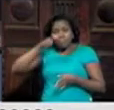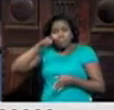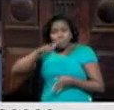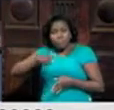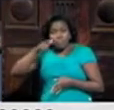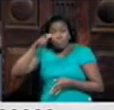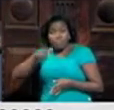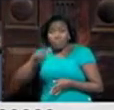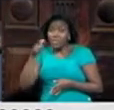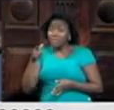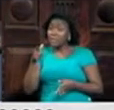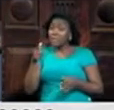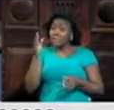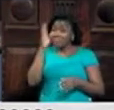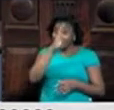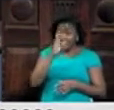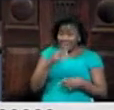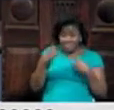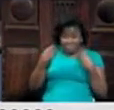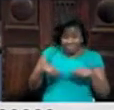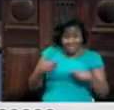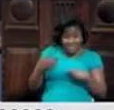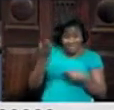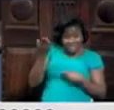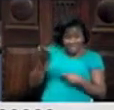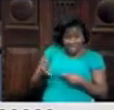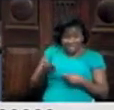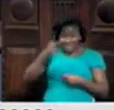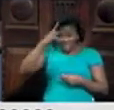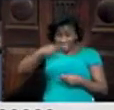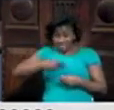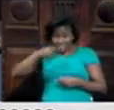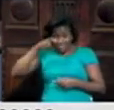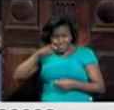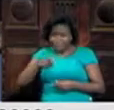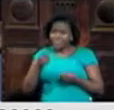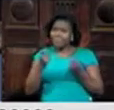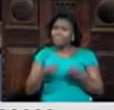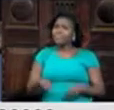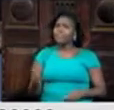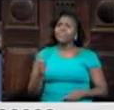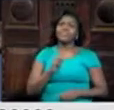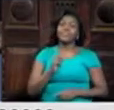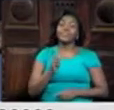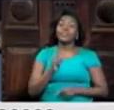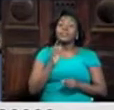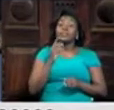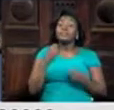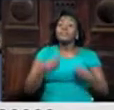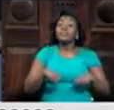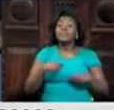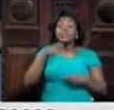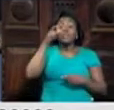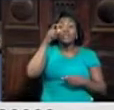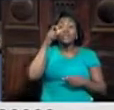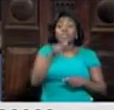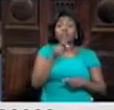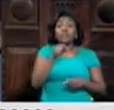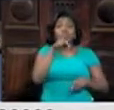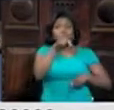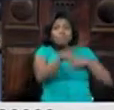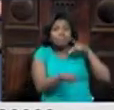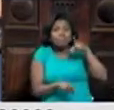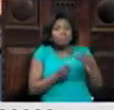o Brasil não precisa mais desses interesses particulares e escusos, mas sim de interesses